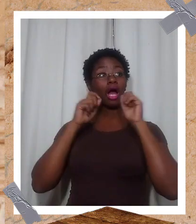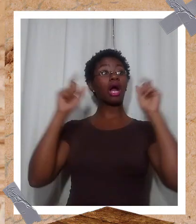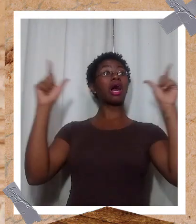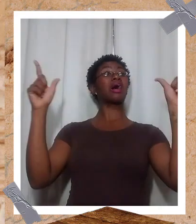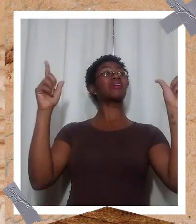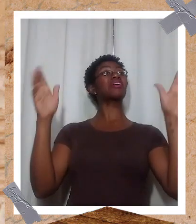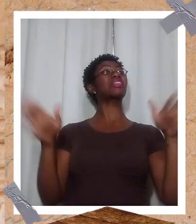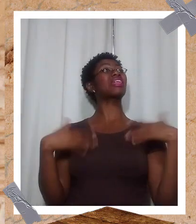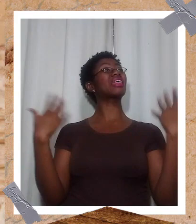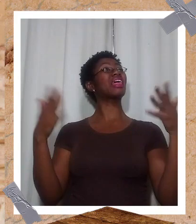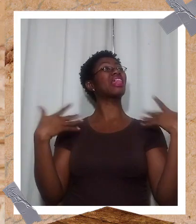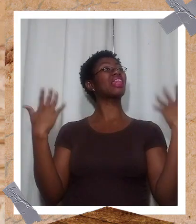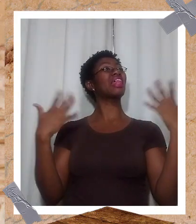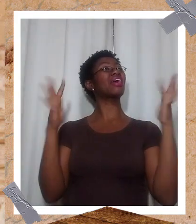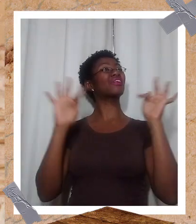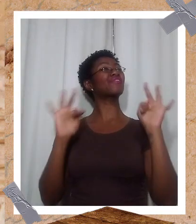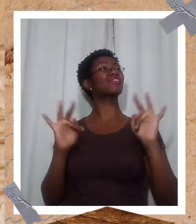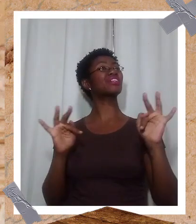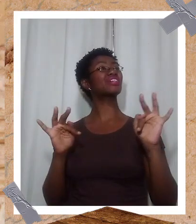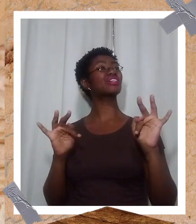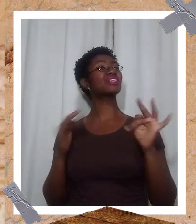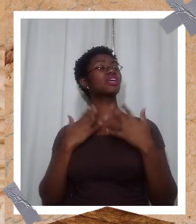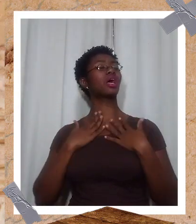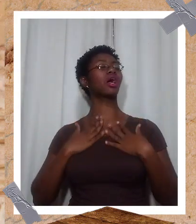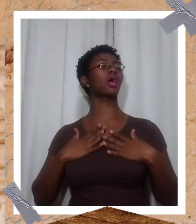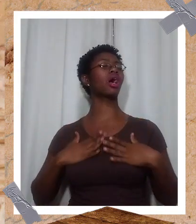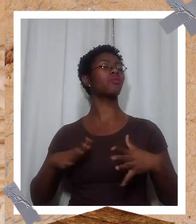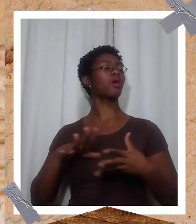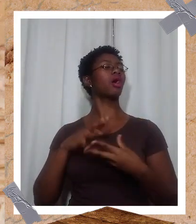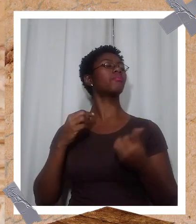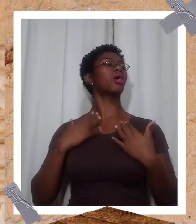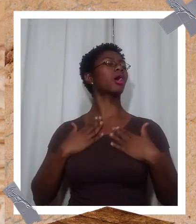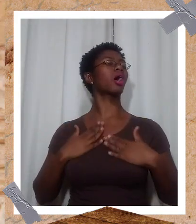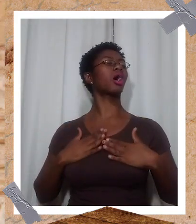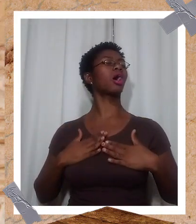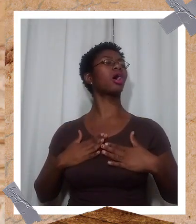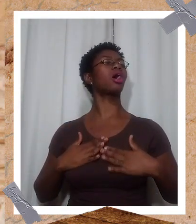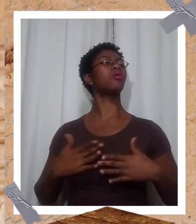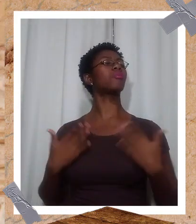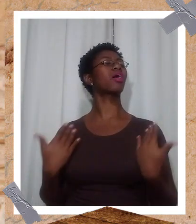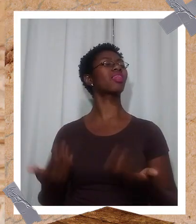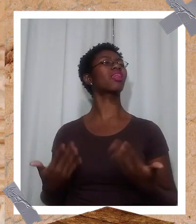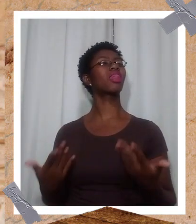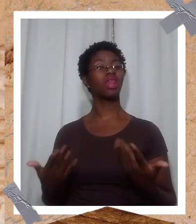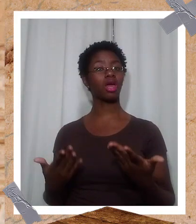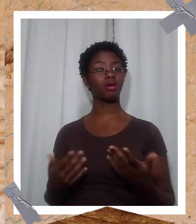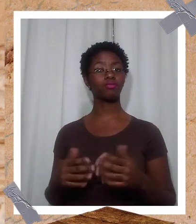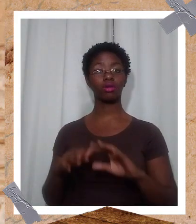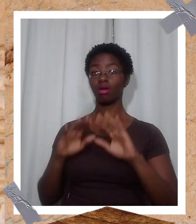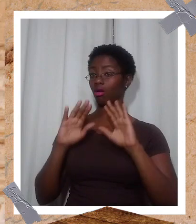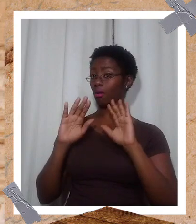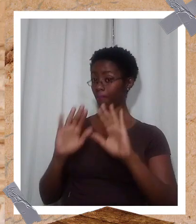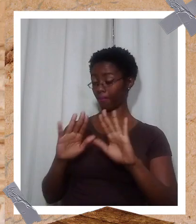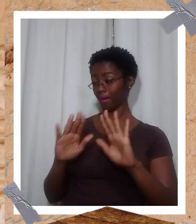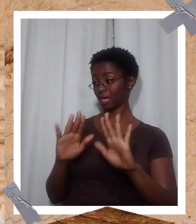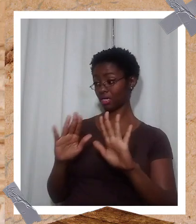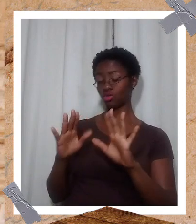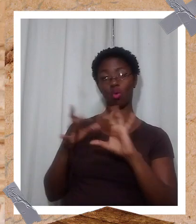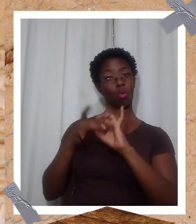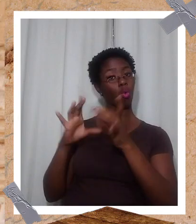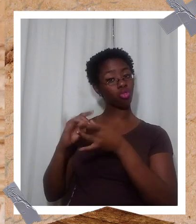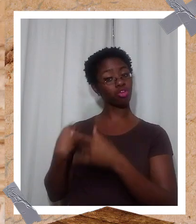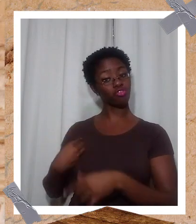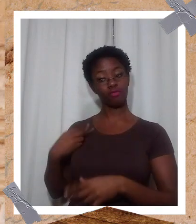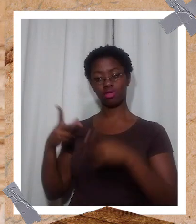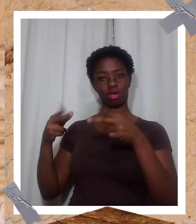com a alma mais calma, apesar do quarto de despejo, apesar do contexto. Então, por que esse livro, Otávio, Pequeno Príncipe, traz